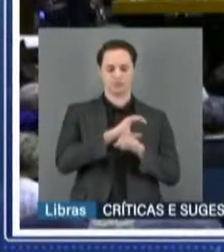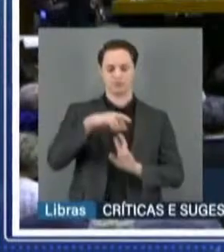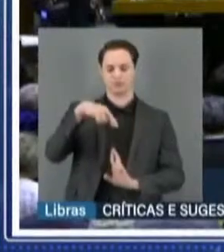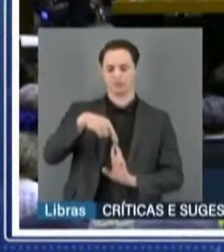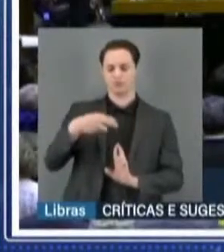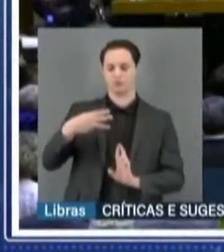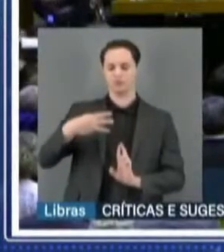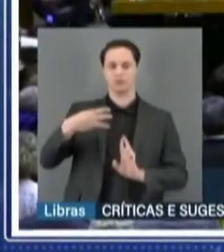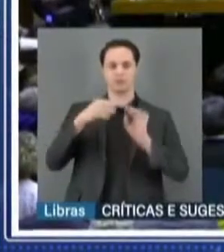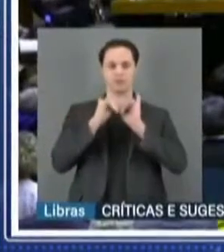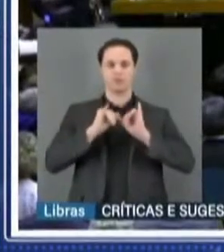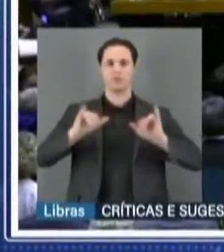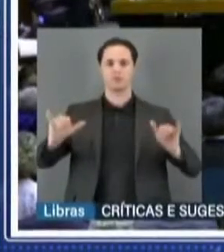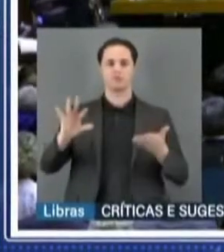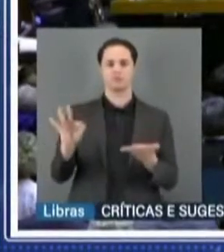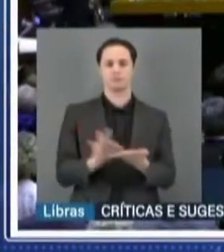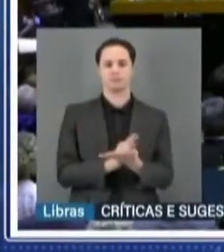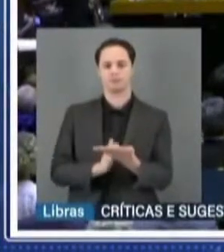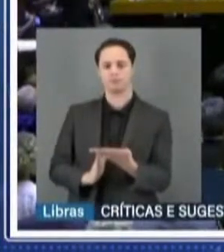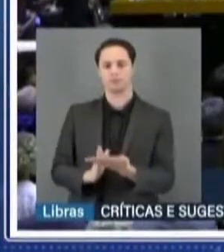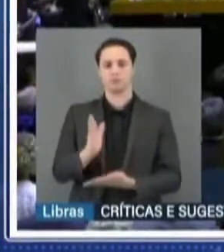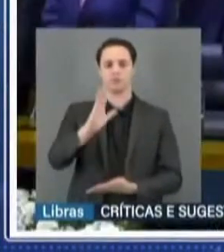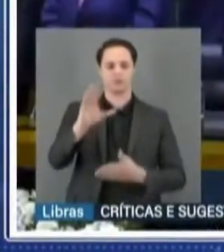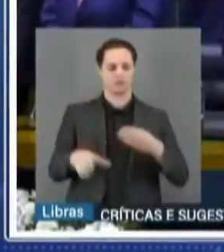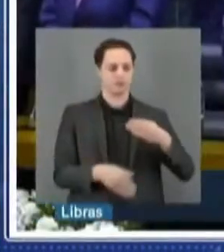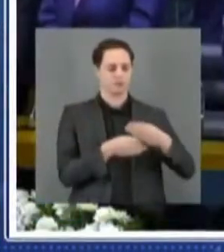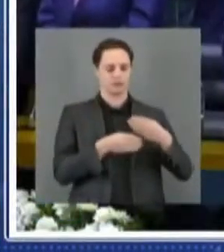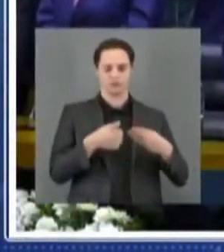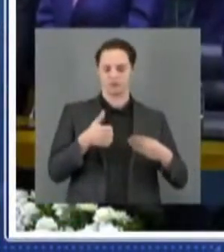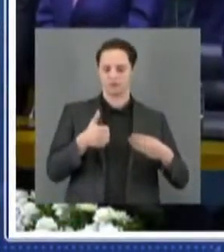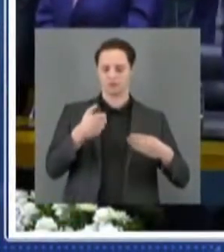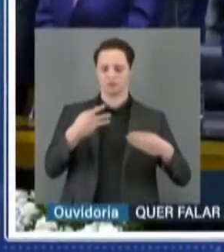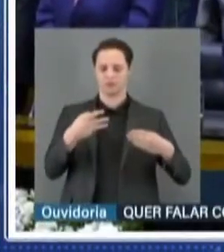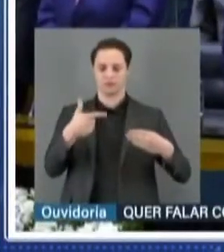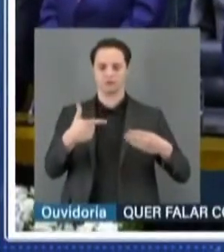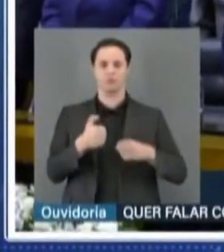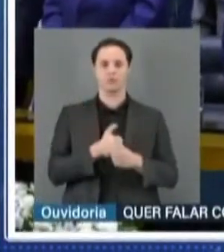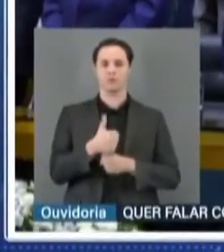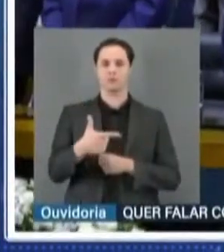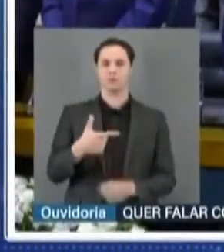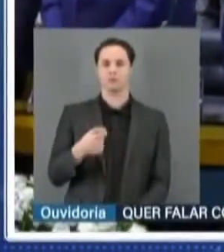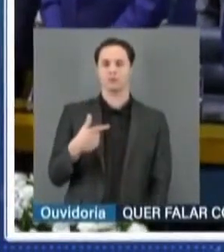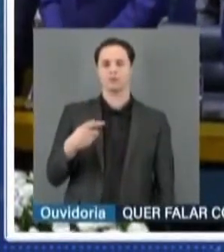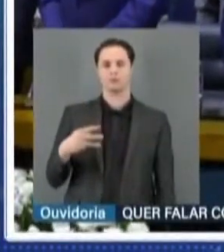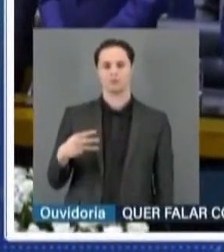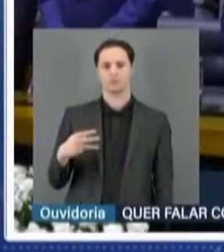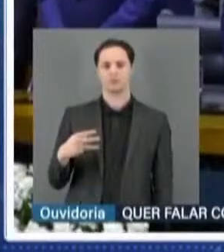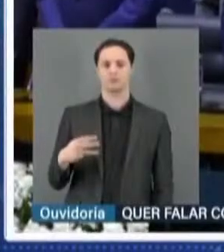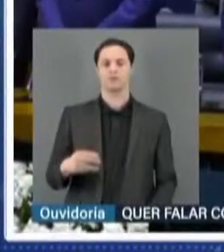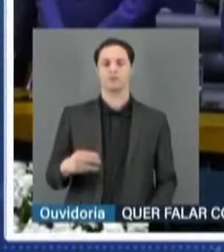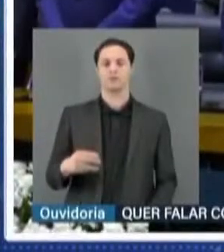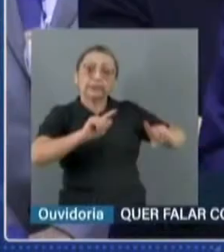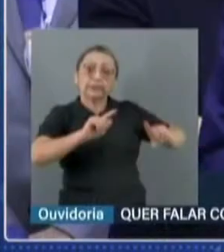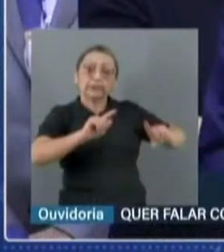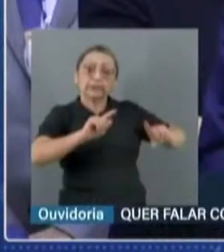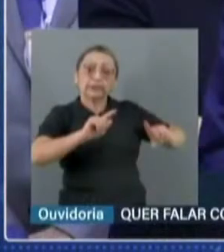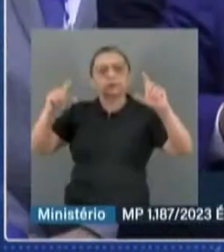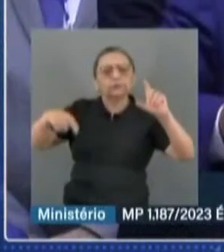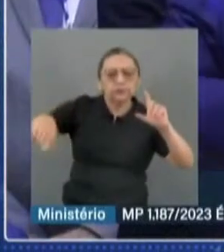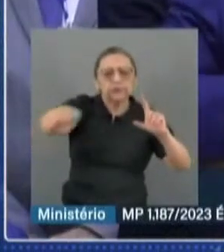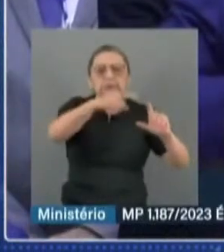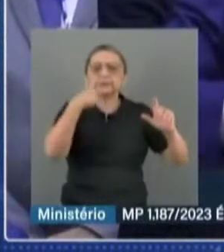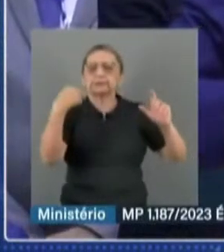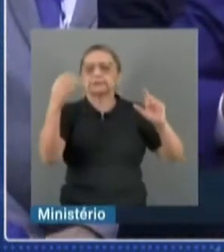ele já começou a mudar o tom, colocou ali um pouquinho, uma pitadinha de governo no meio do discurso.